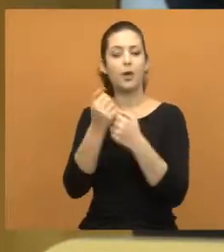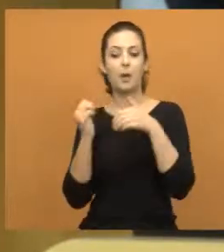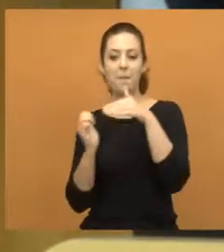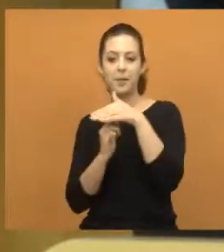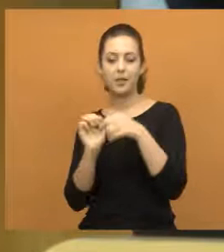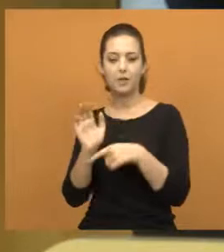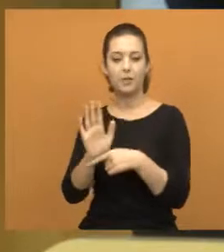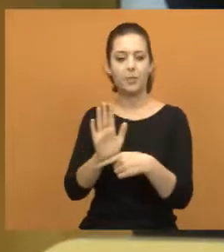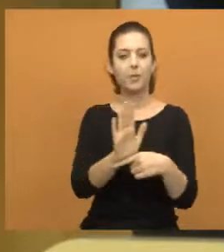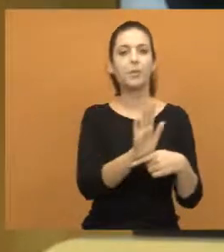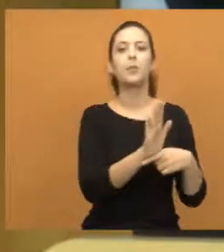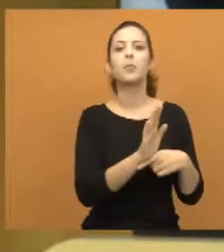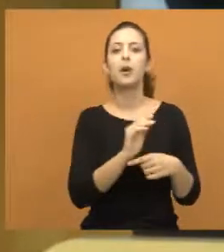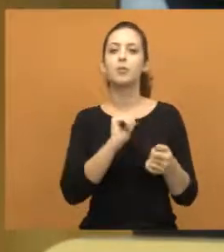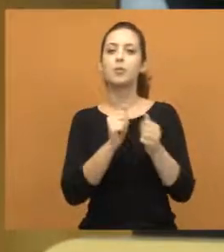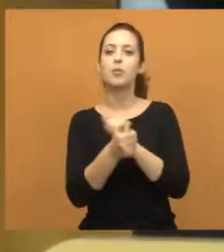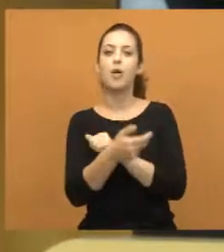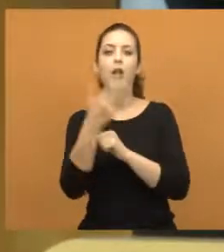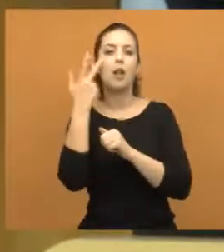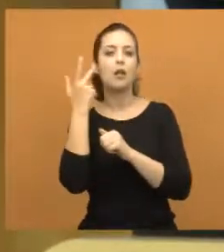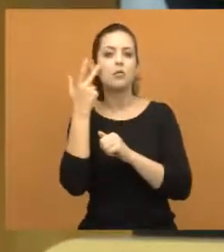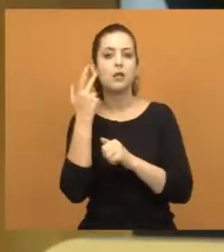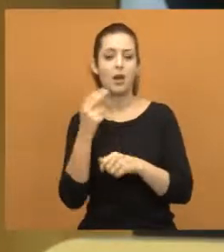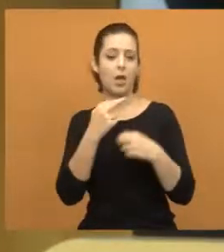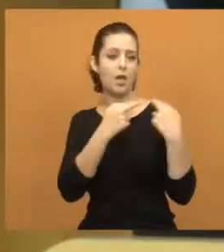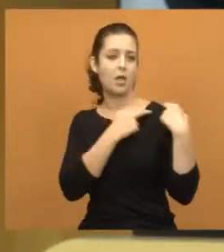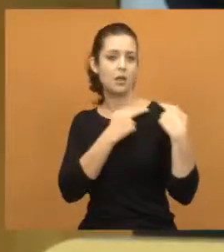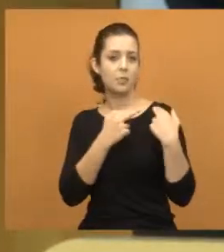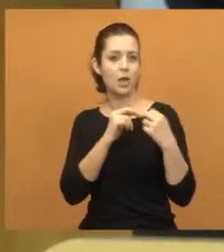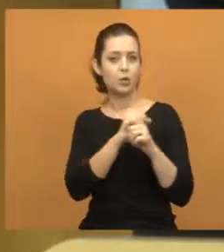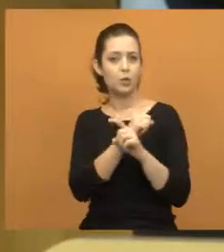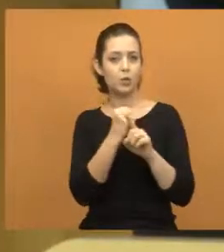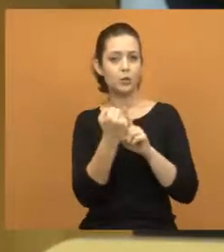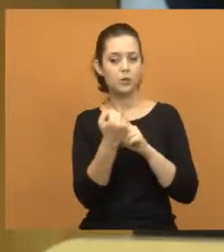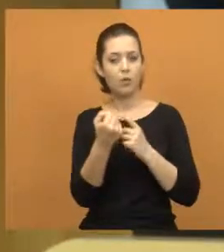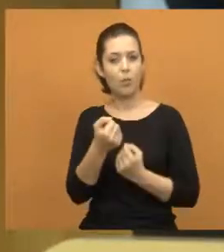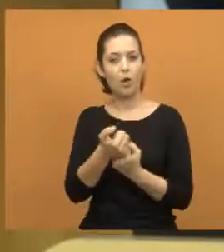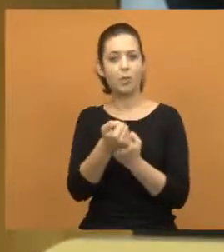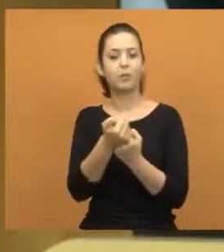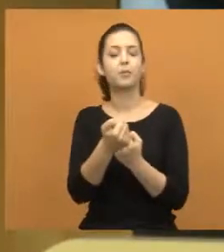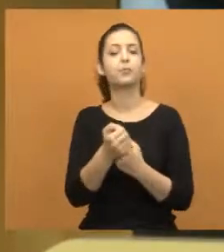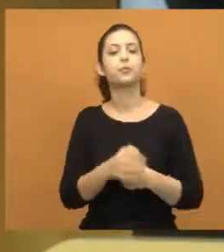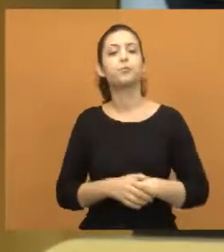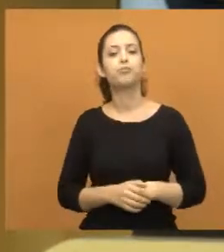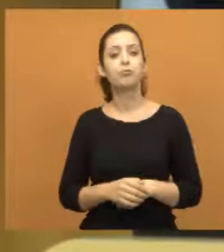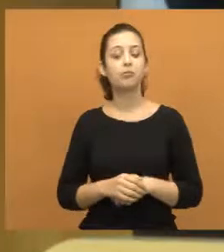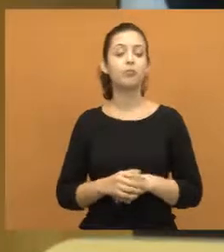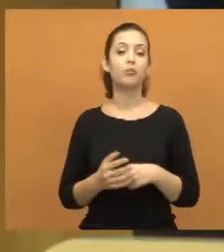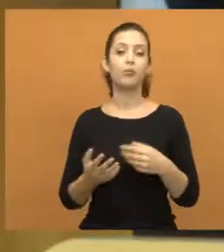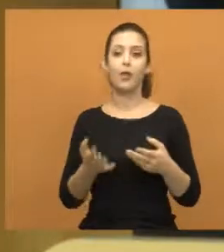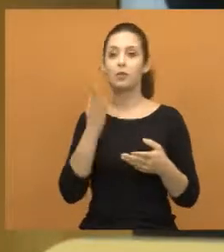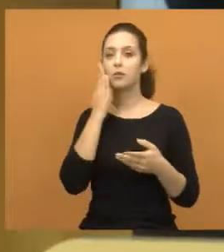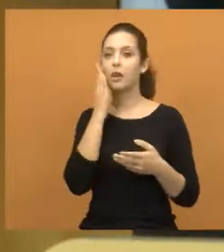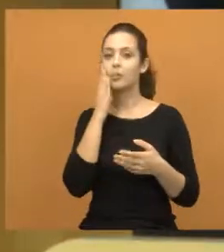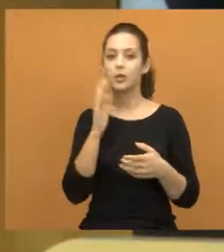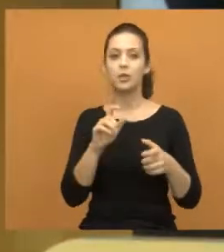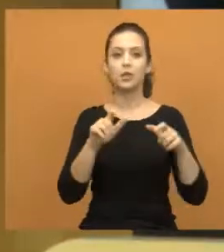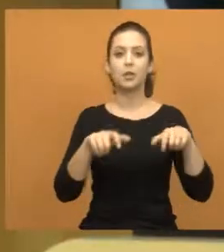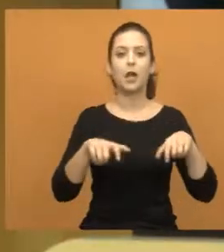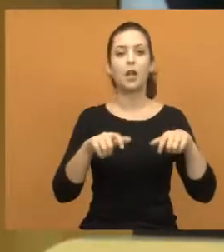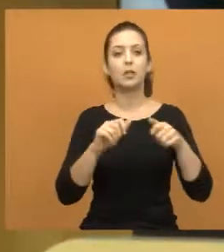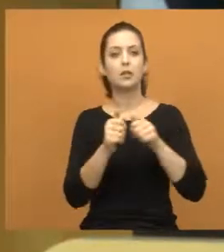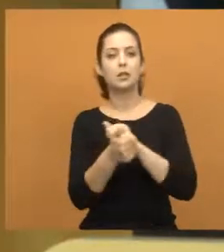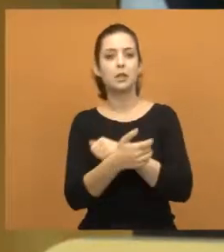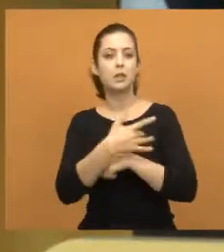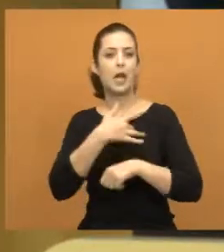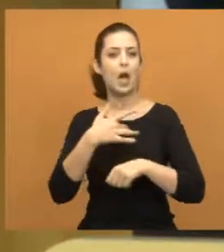que valorizem o esporte e o lazer, possuam responsabilidade social. É indiscutível que o esporte e lazer são fontes